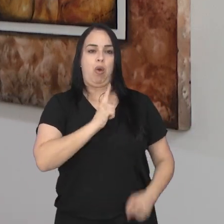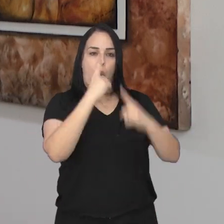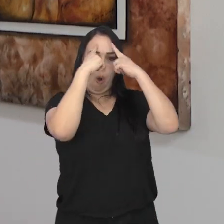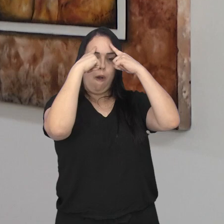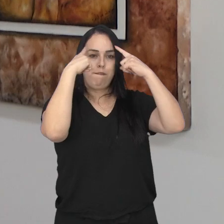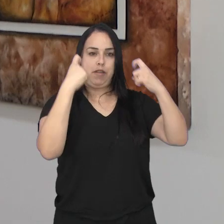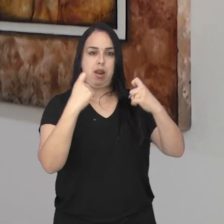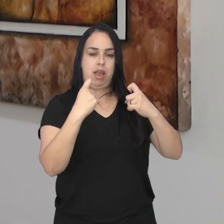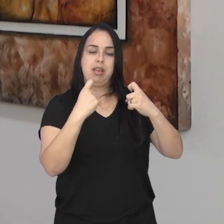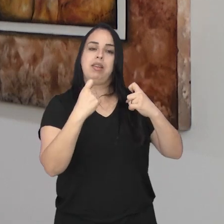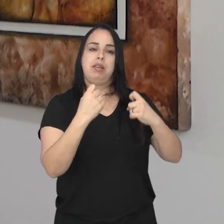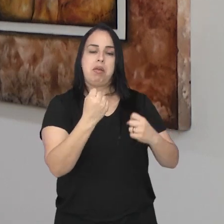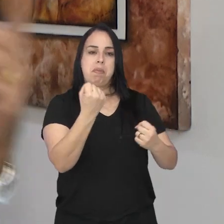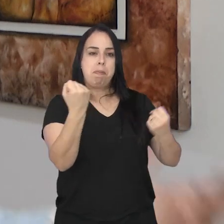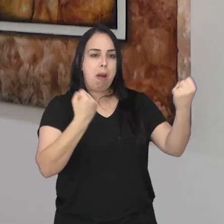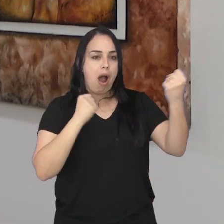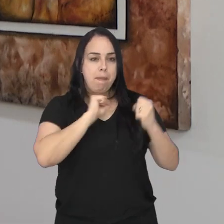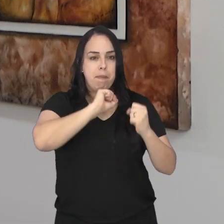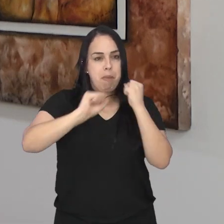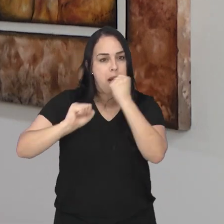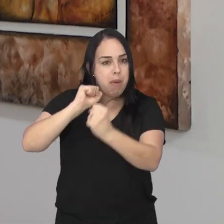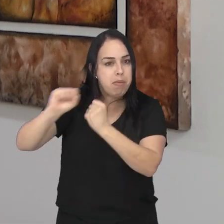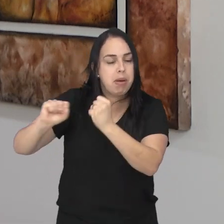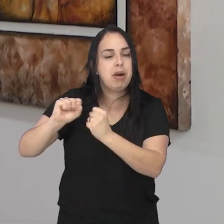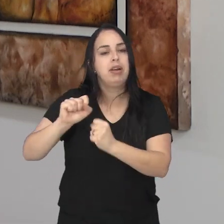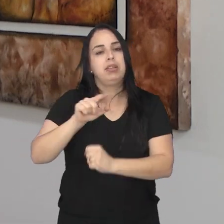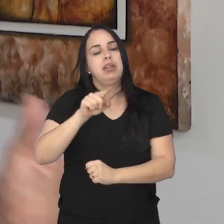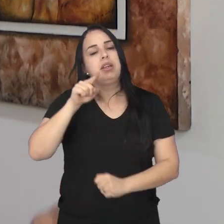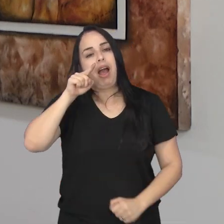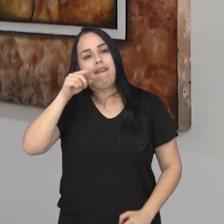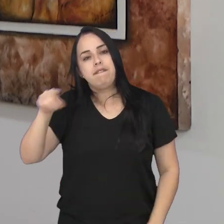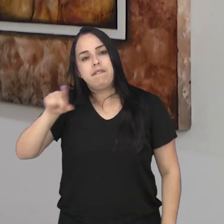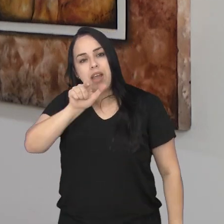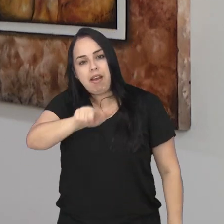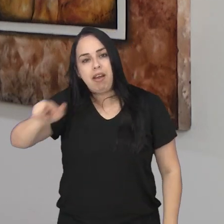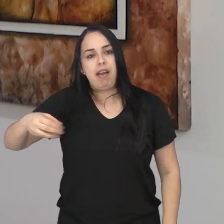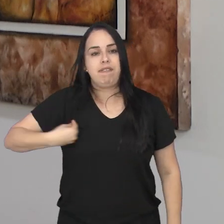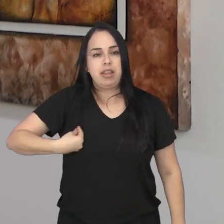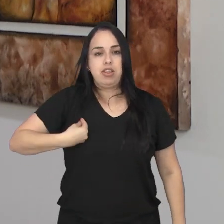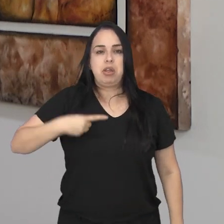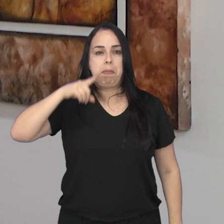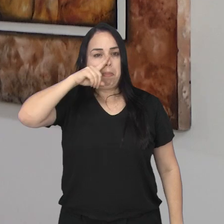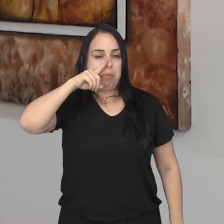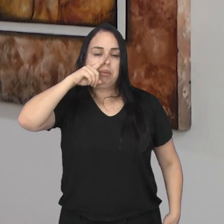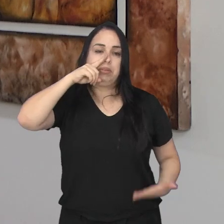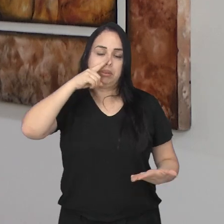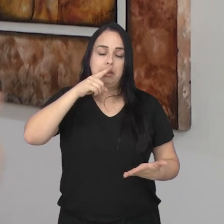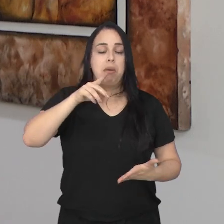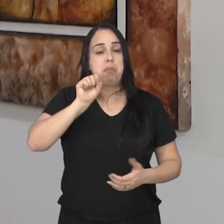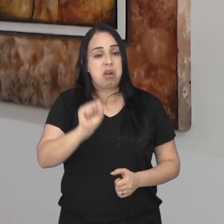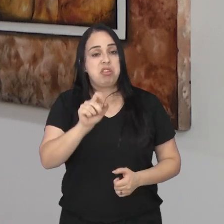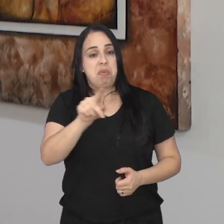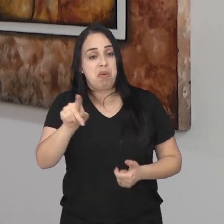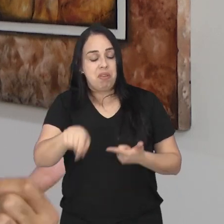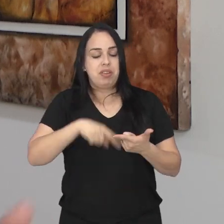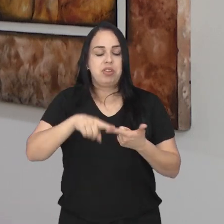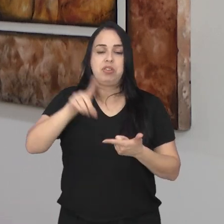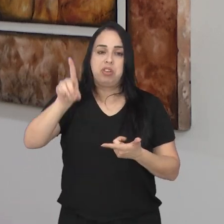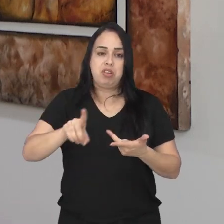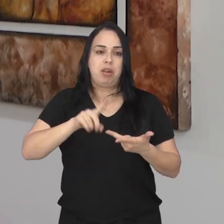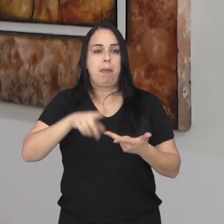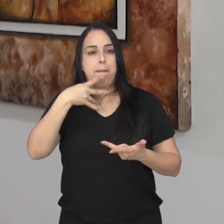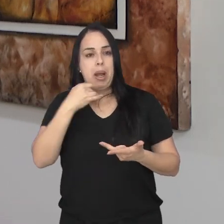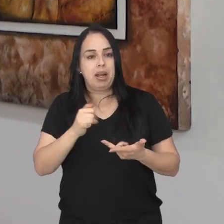com uma violência extrema fazendo um ataque na escola e colocando em risco a vida de várias pessoas sejam elas professores